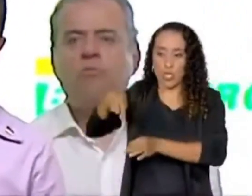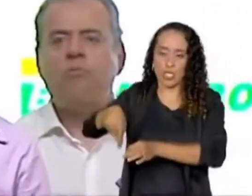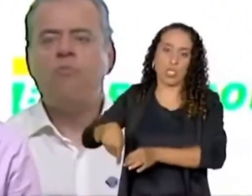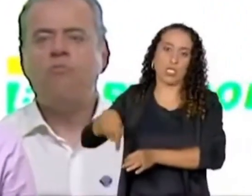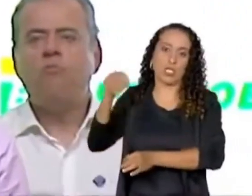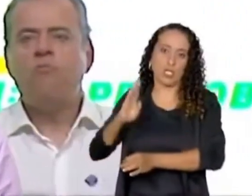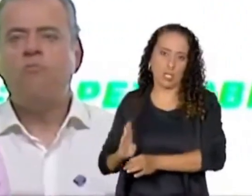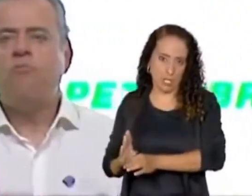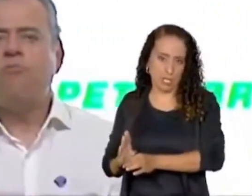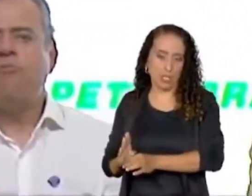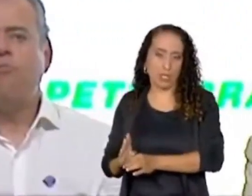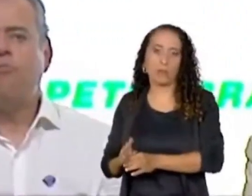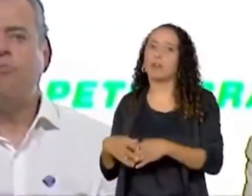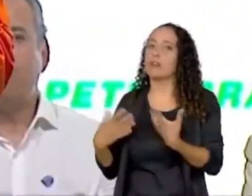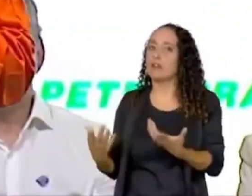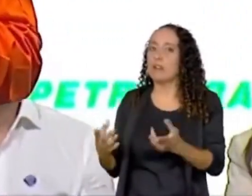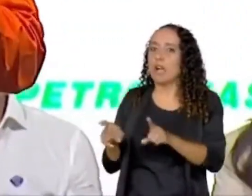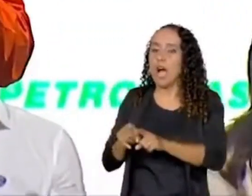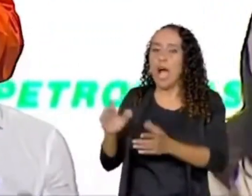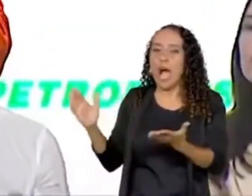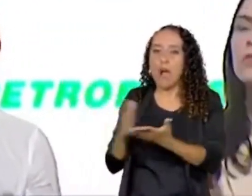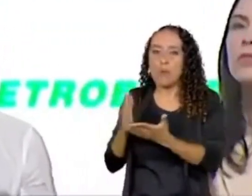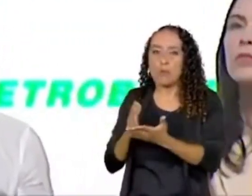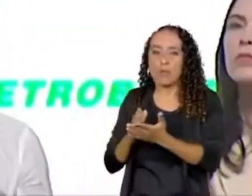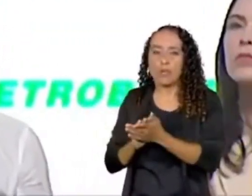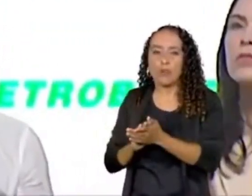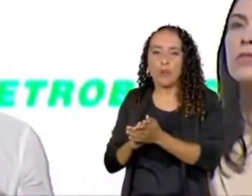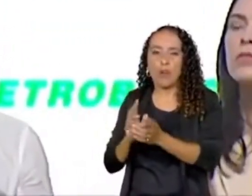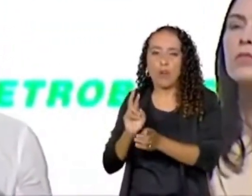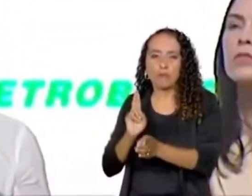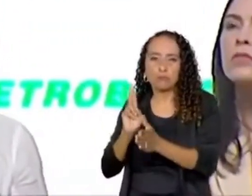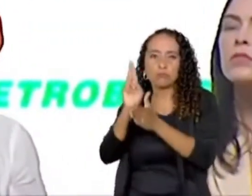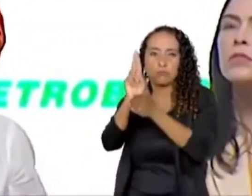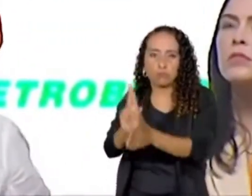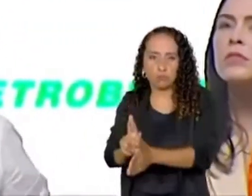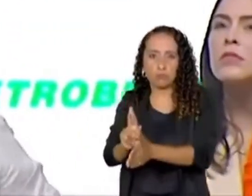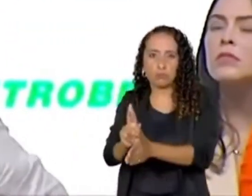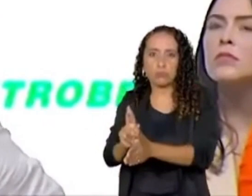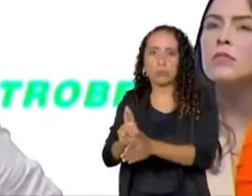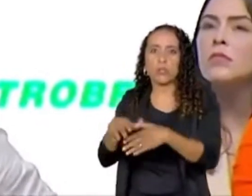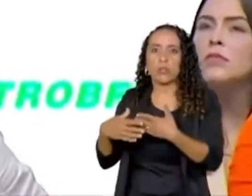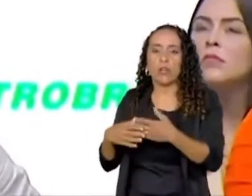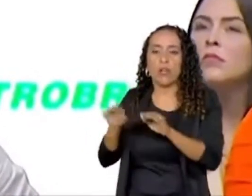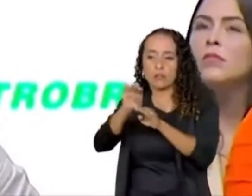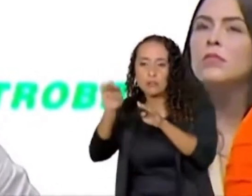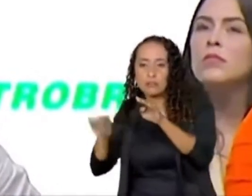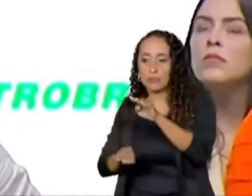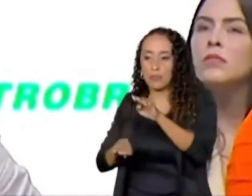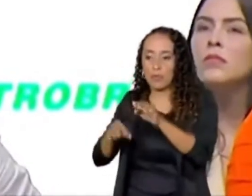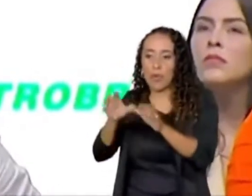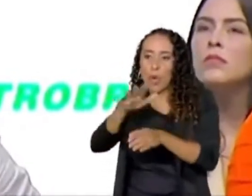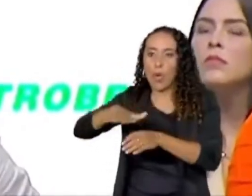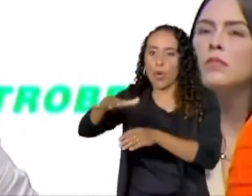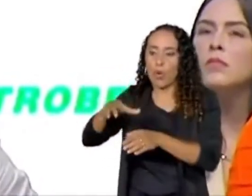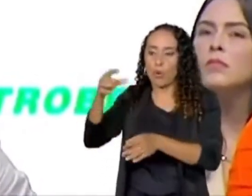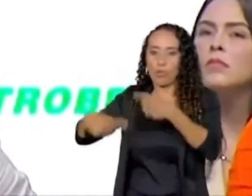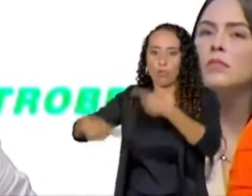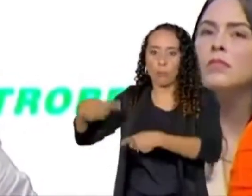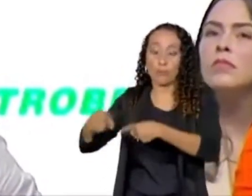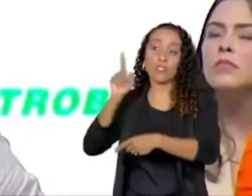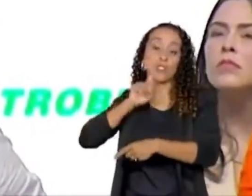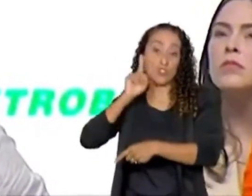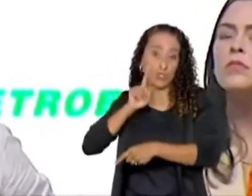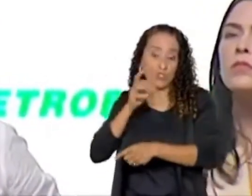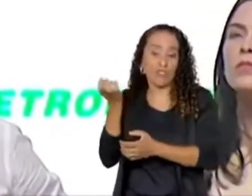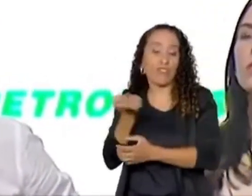país, alguns procuradores desse país, subordinados ao Departamento de Justiça dos Estados Unidos,